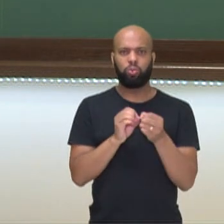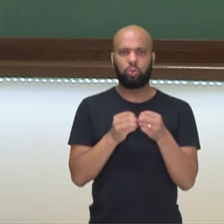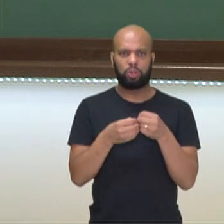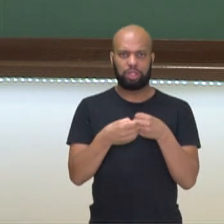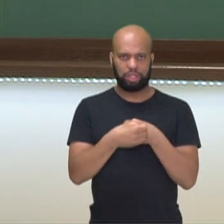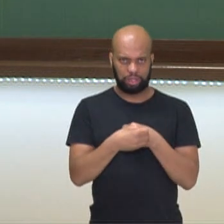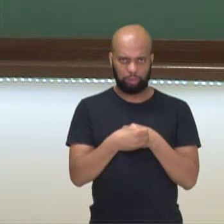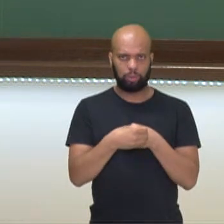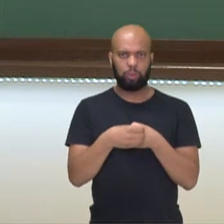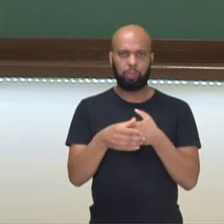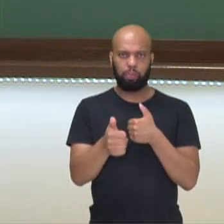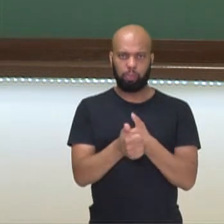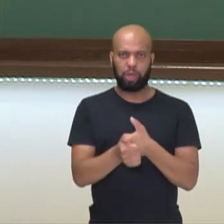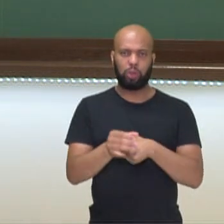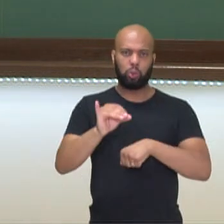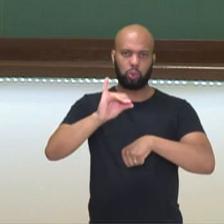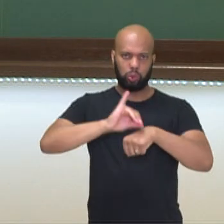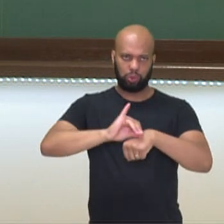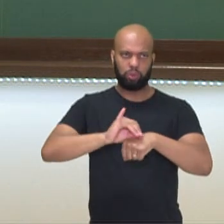tá ok?